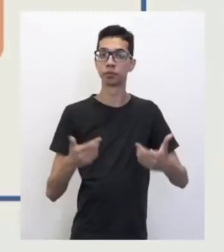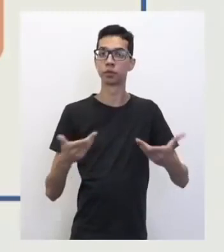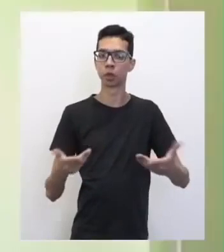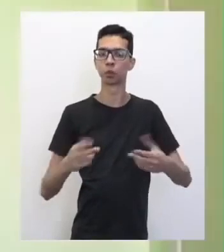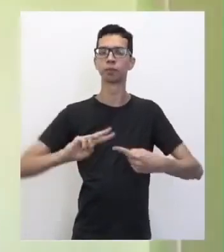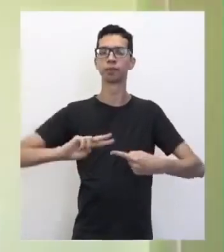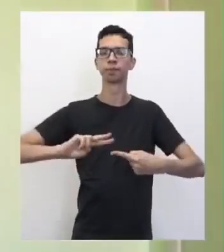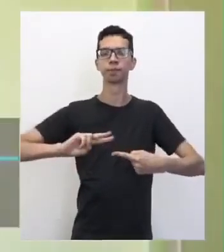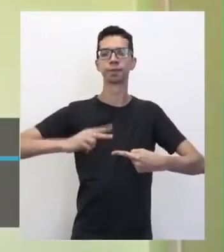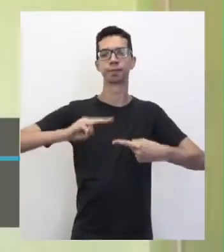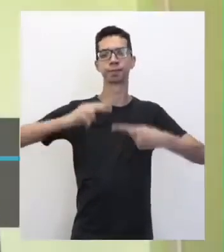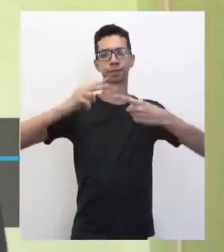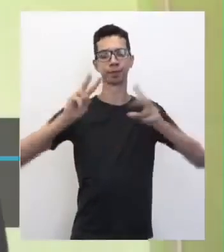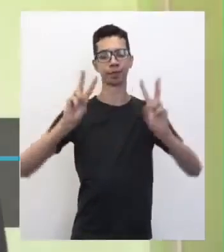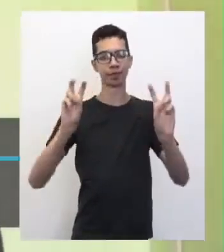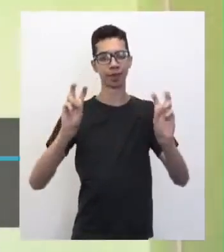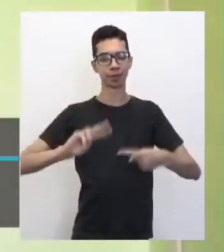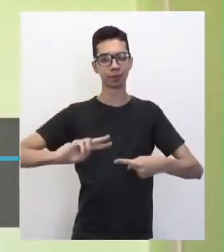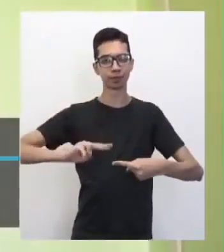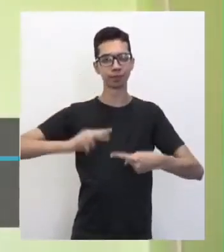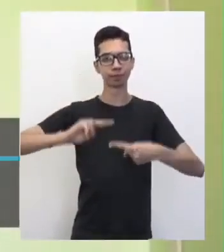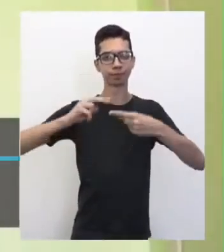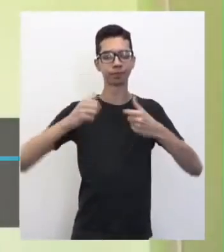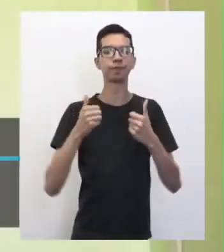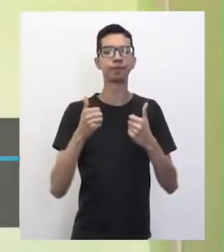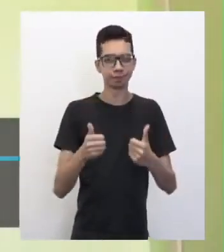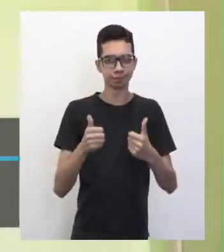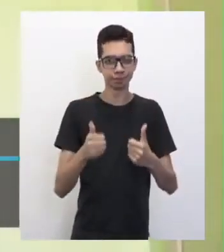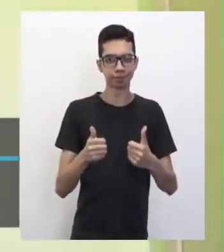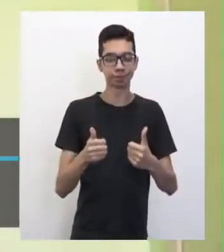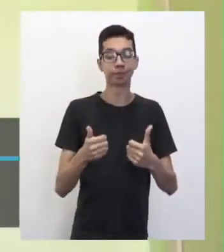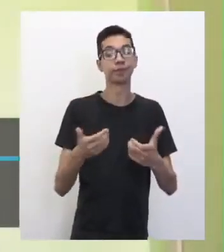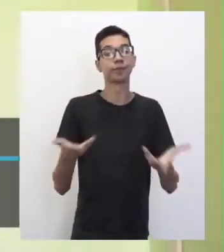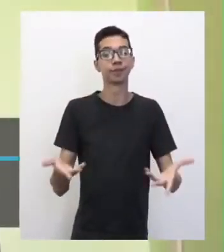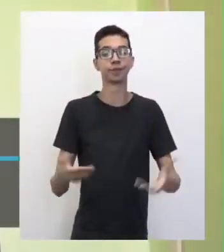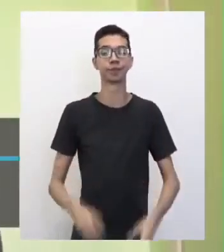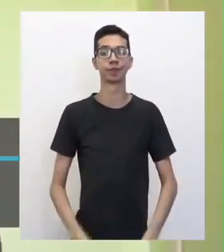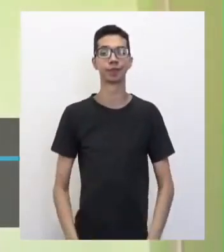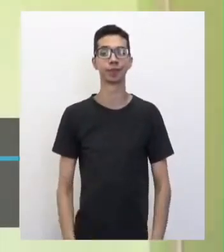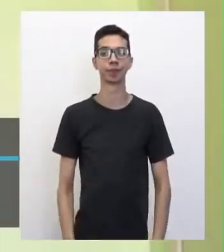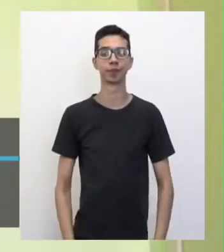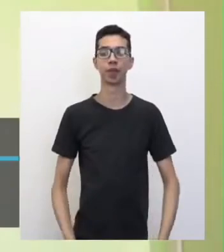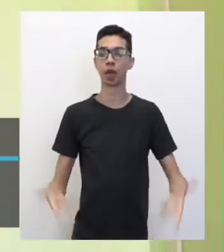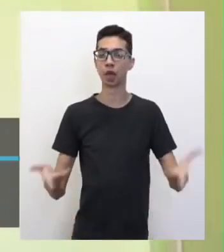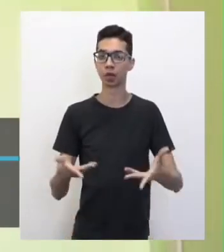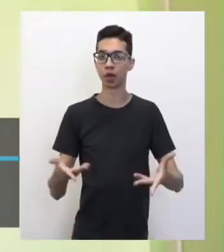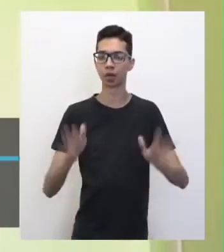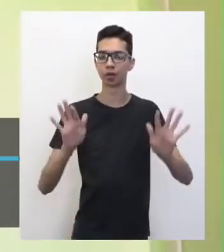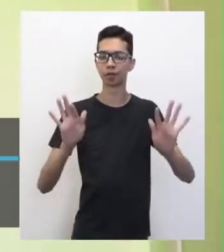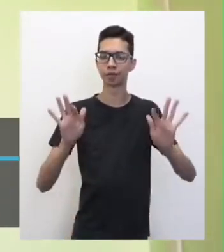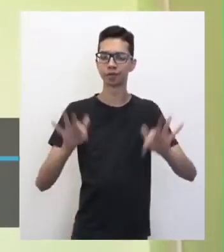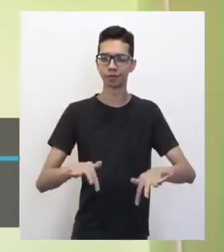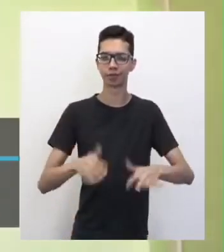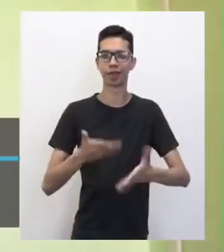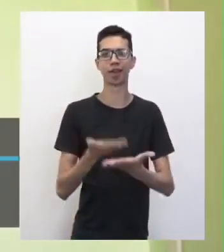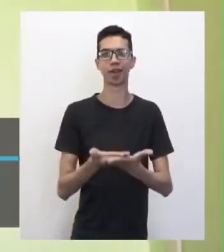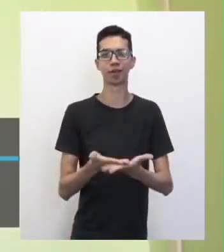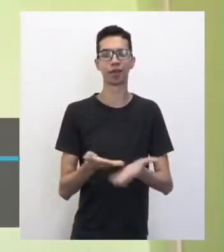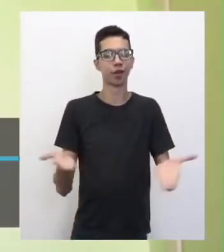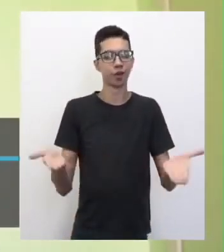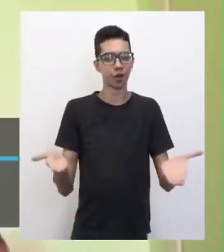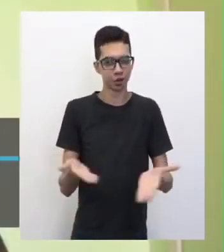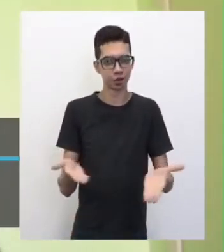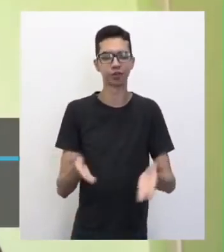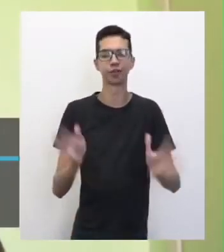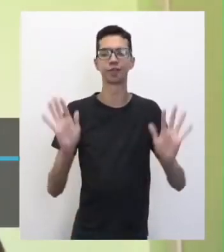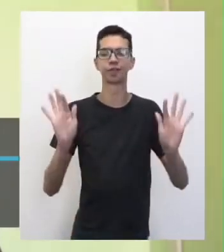temática. Certo, pessoal? Bem, vou encerrando aqui nossa aula de hoje,